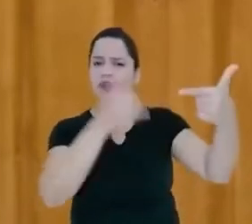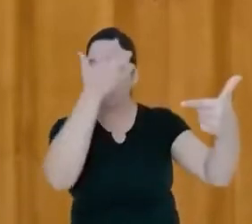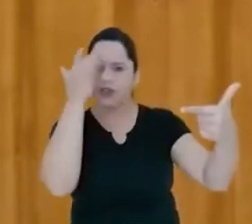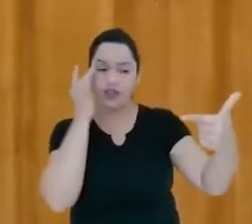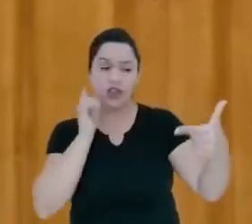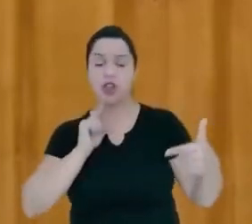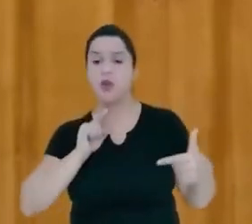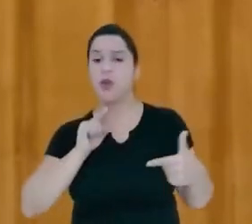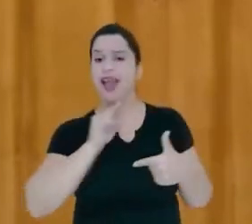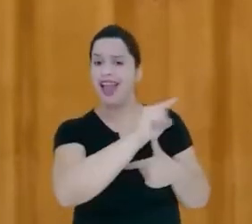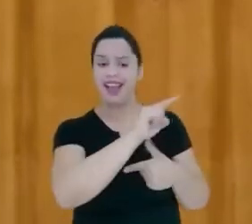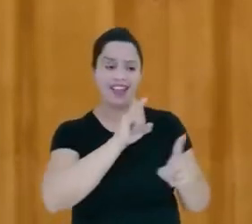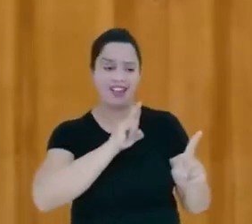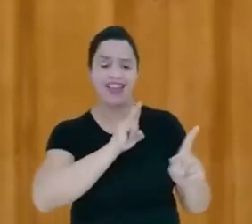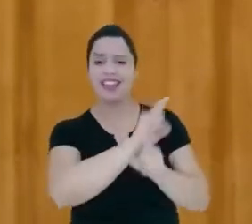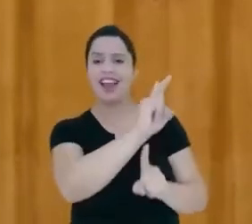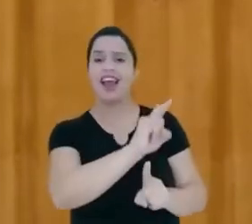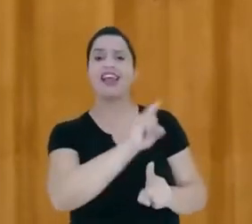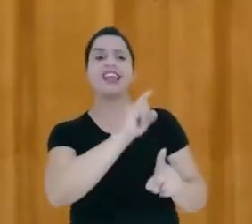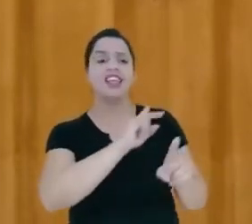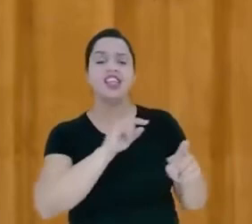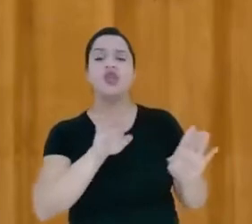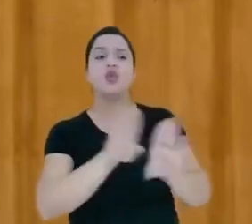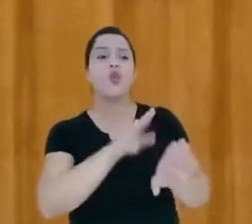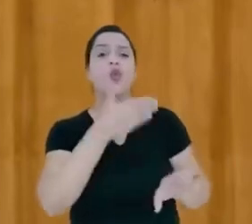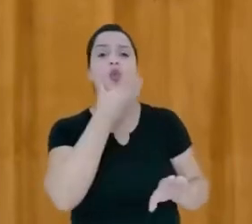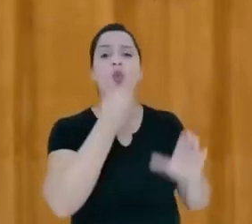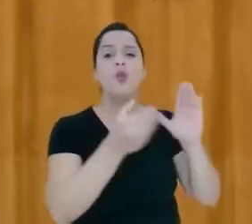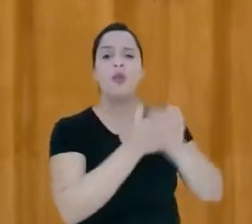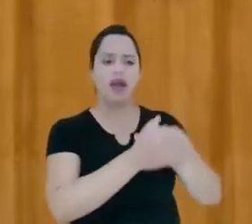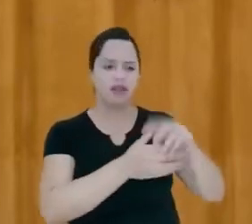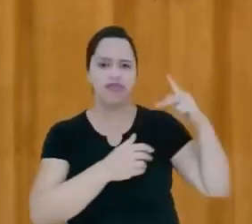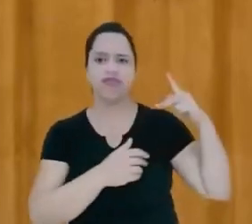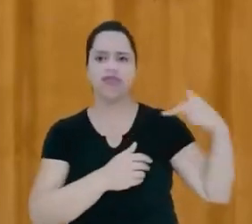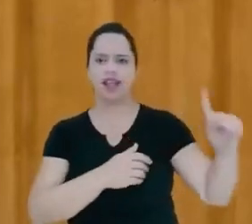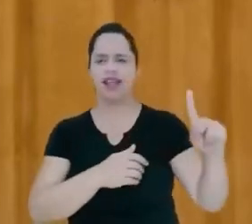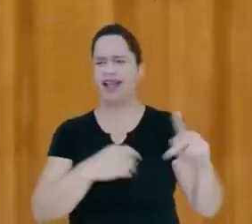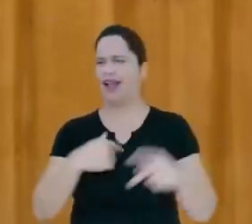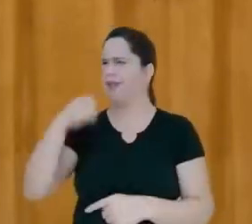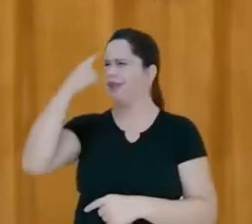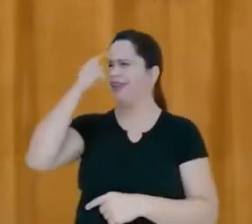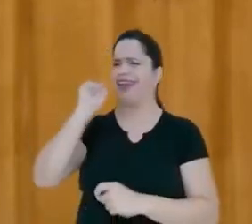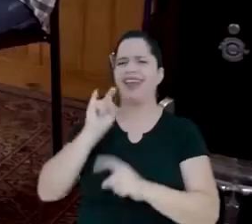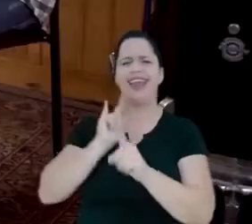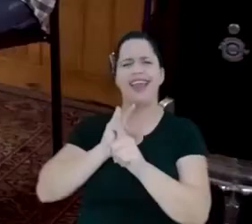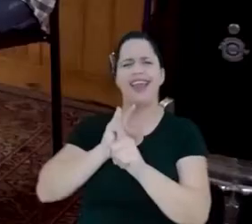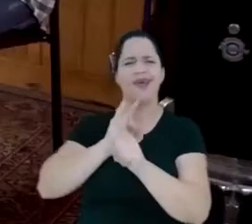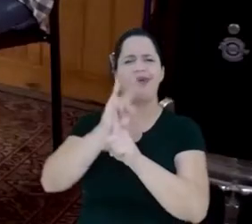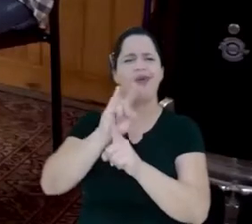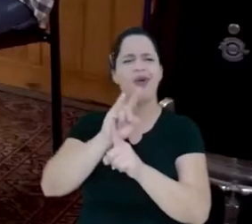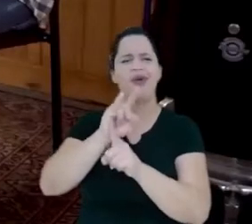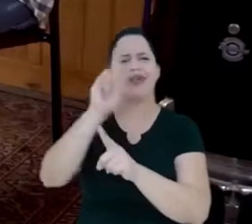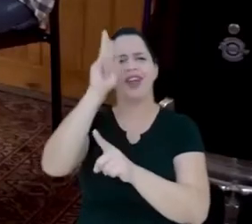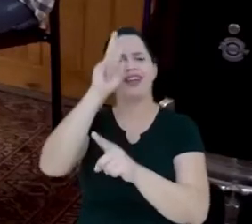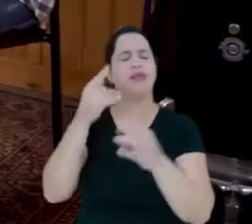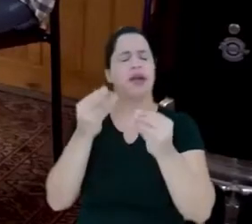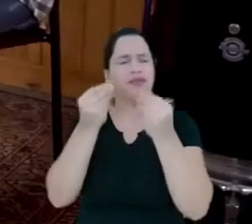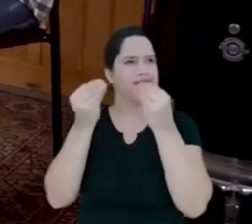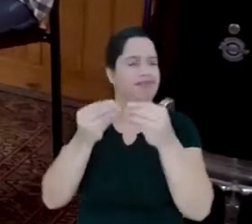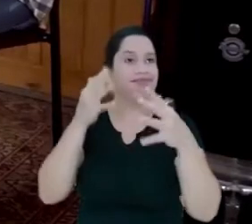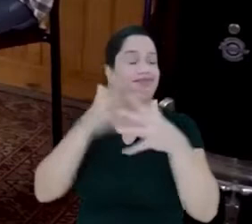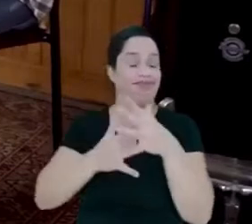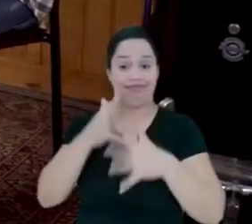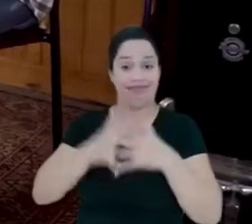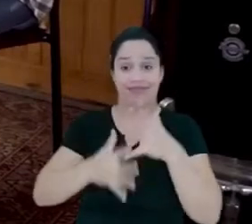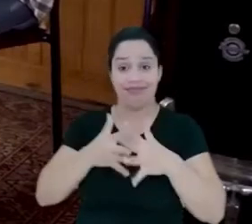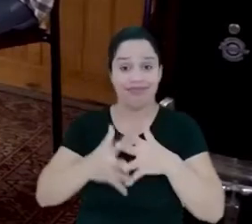que vai trair o corno do marido dela. Aí eu falei, gente, quem que é corno nessa história? Bugou total.